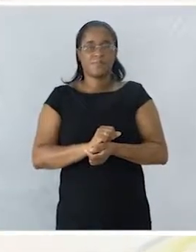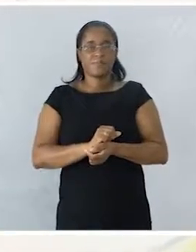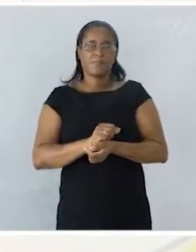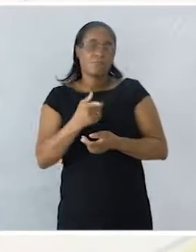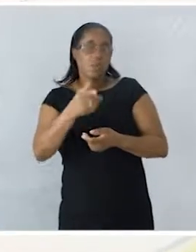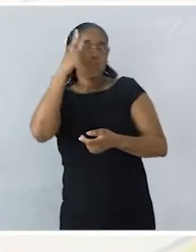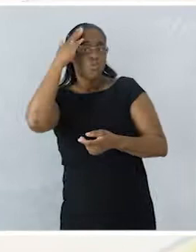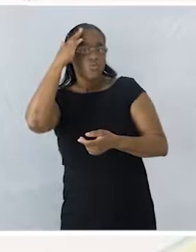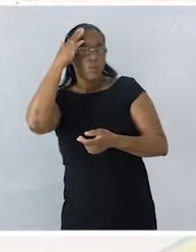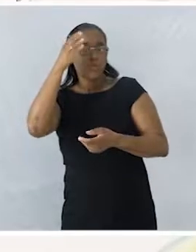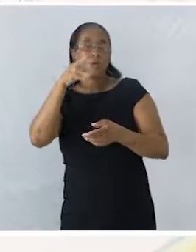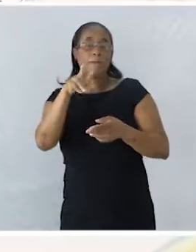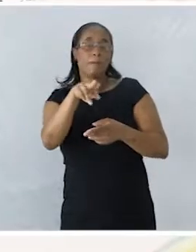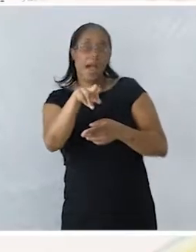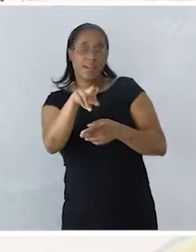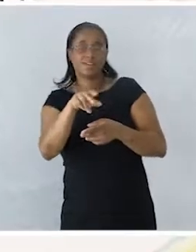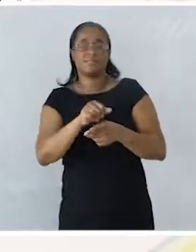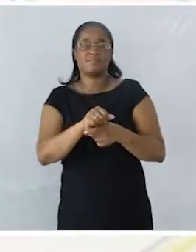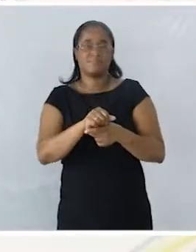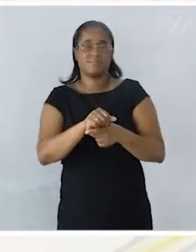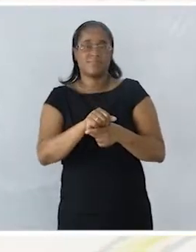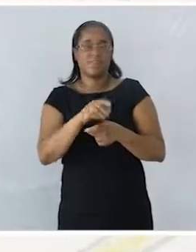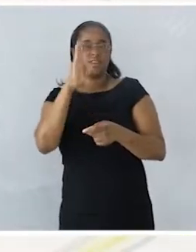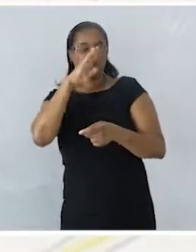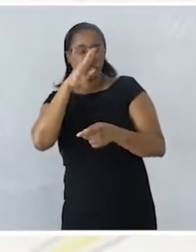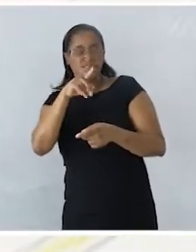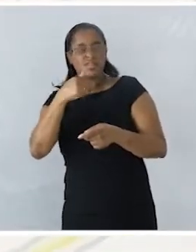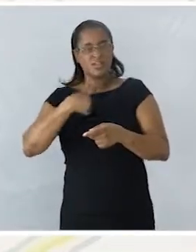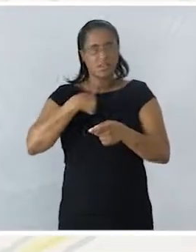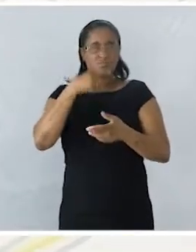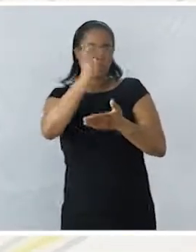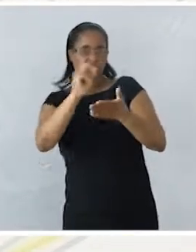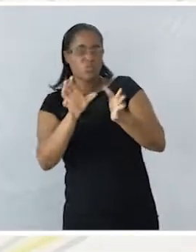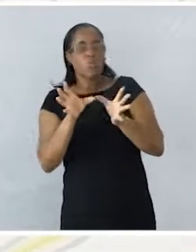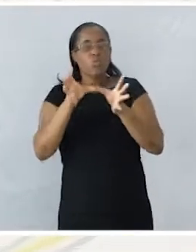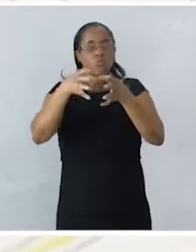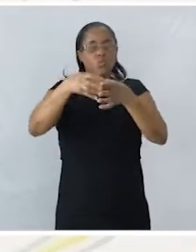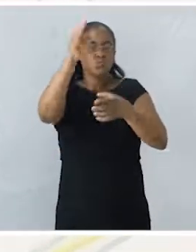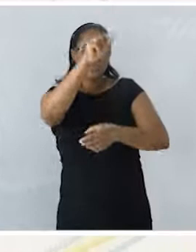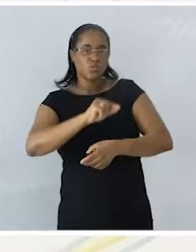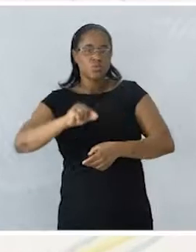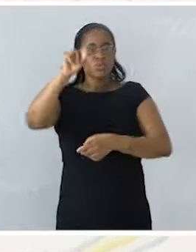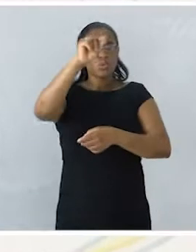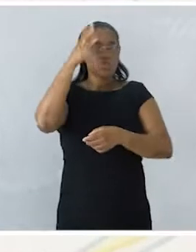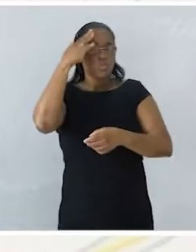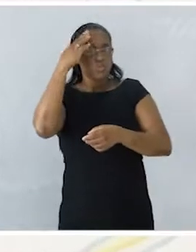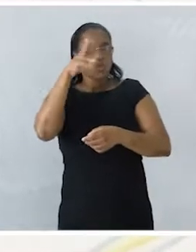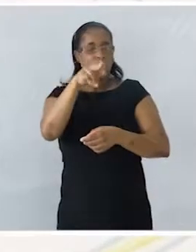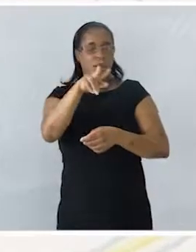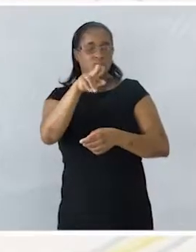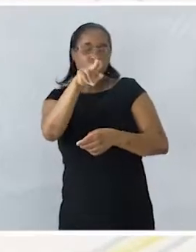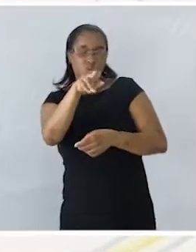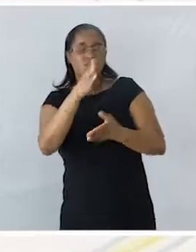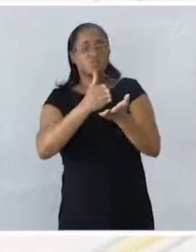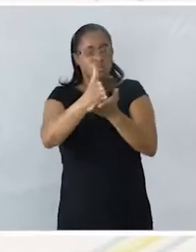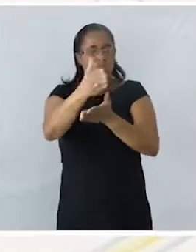São números pares. Certamente, se eu colocar aqui o meu conjunto, está a designar que são o conjunto dos números pares de 2 até